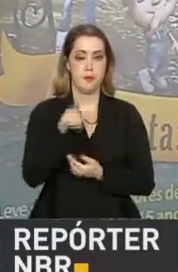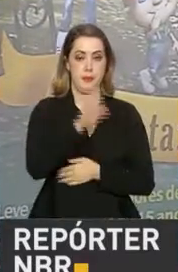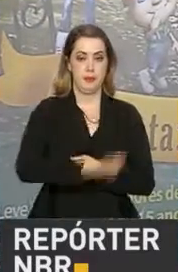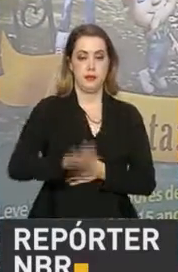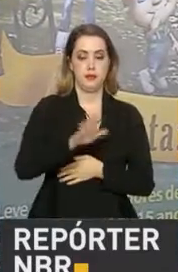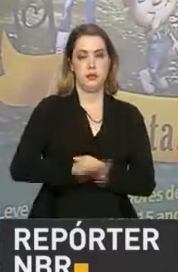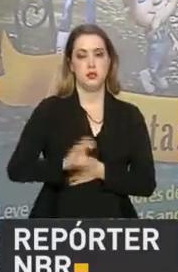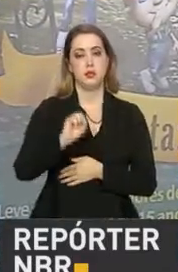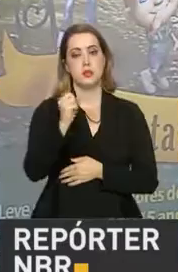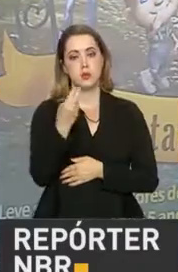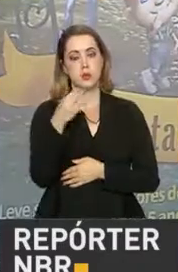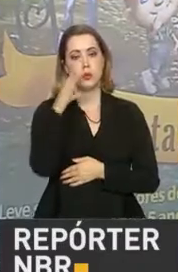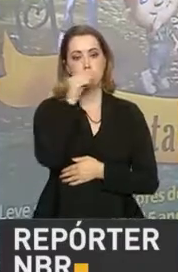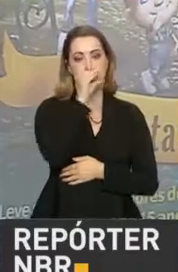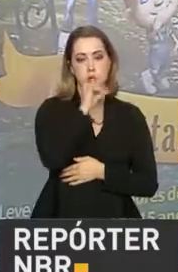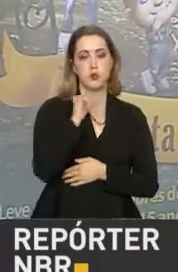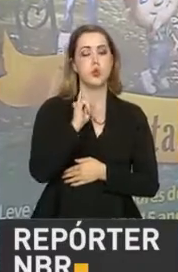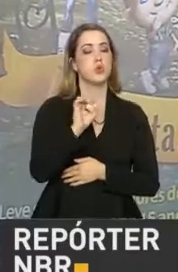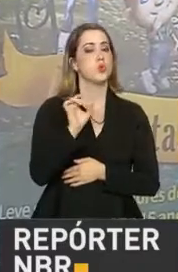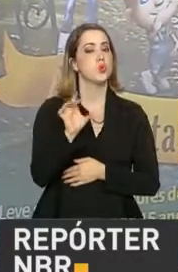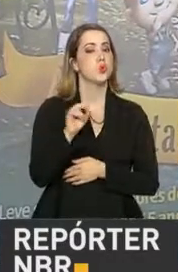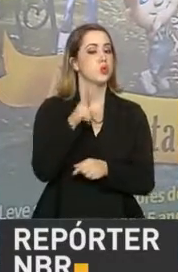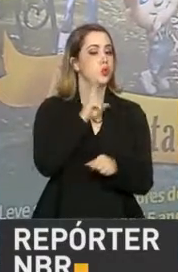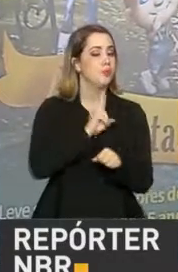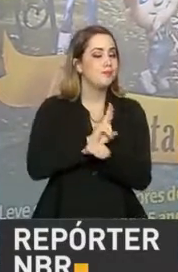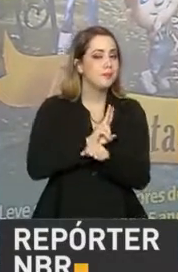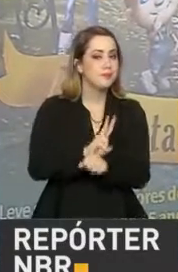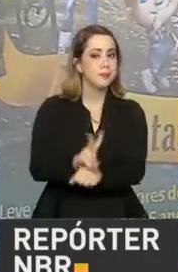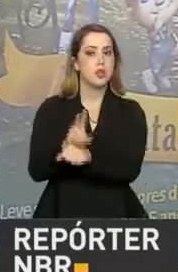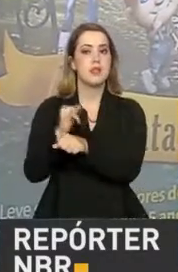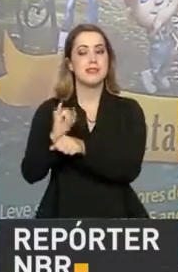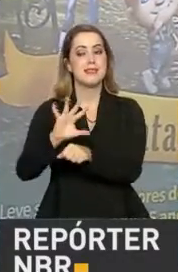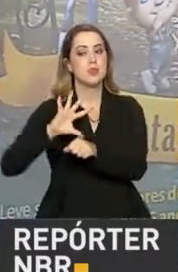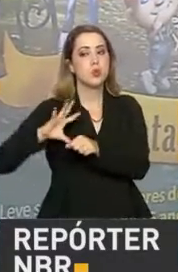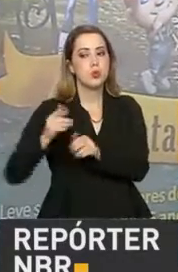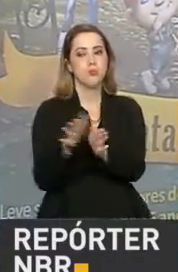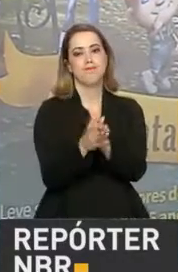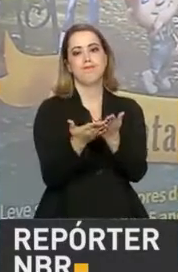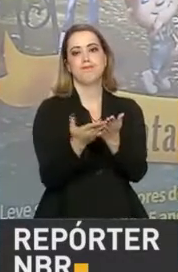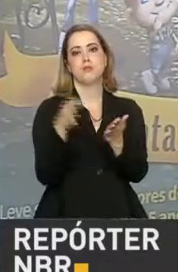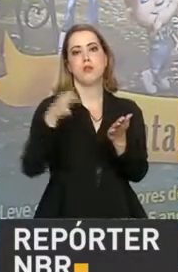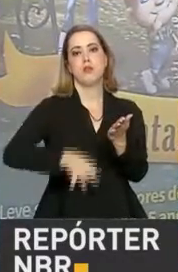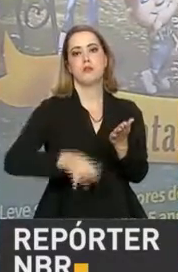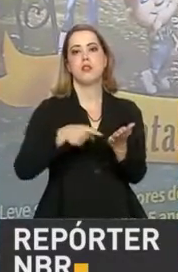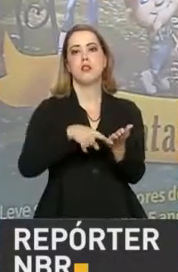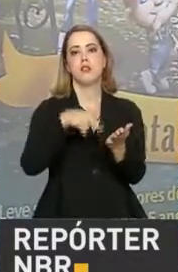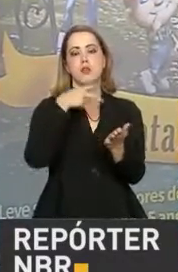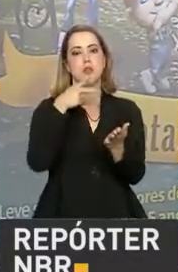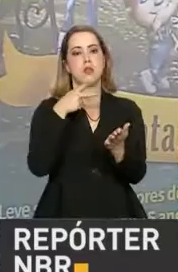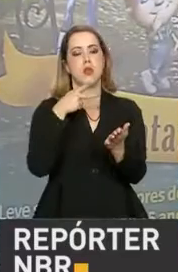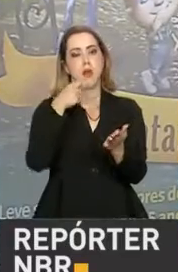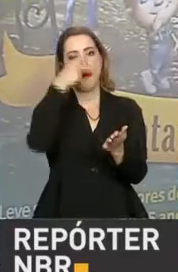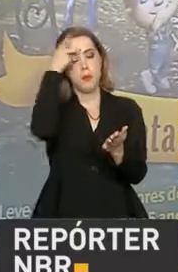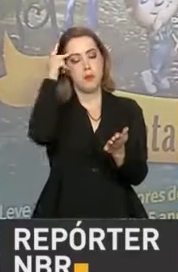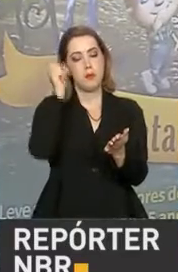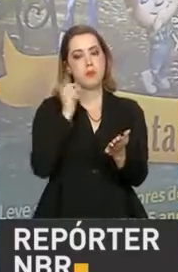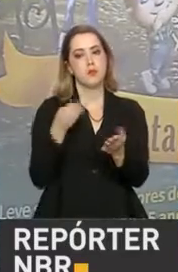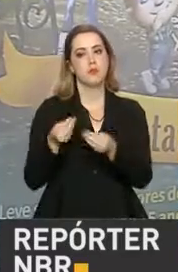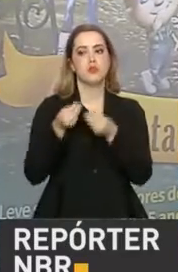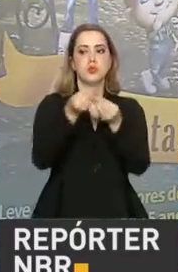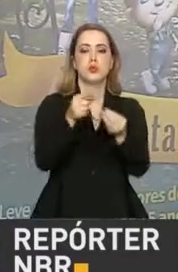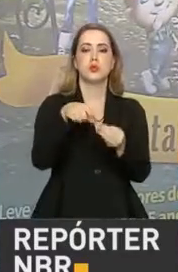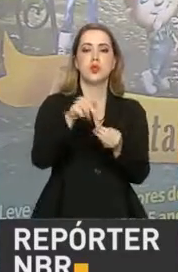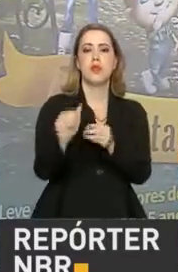ou o adolescente só estará protegido quando se completa todo o esquema vacinal então às vezes o pai leva a tomar a primeira dose